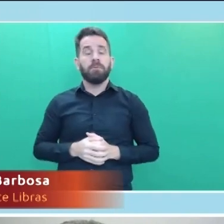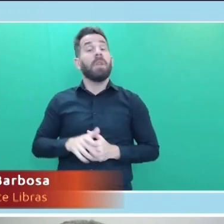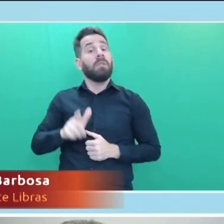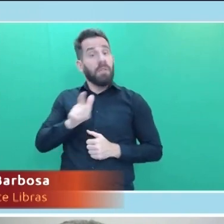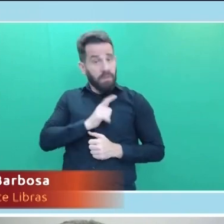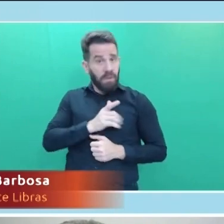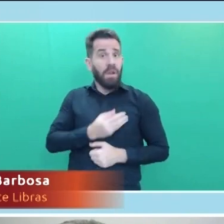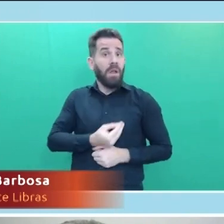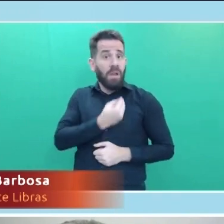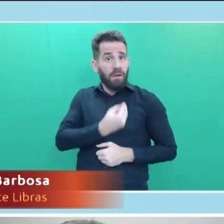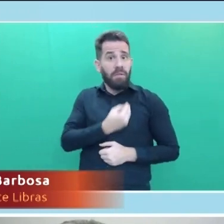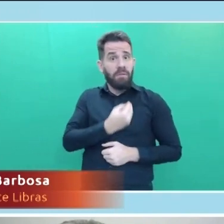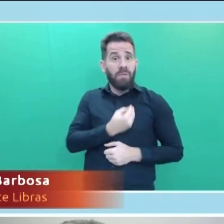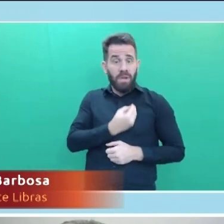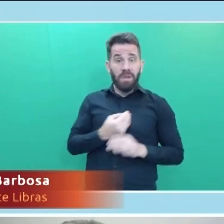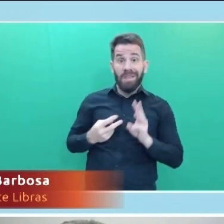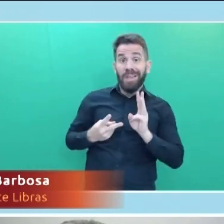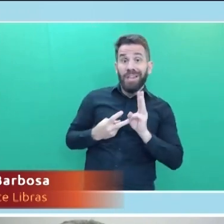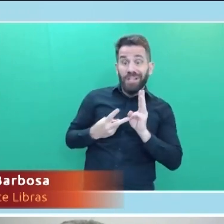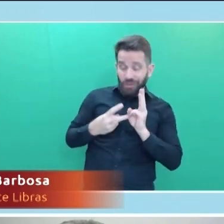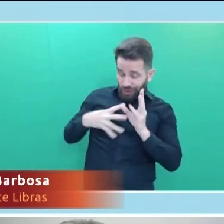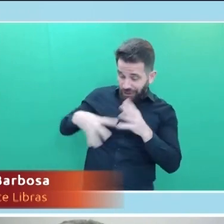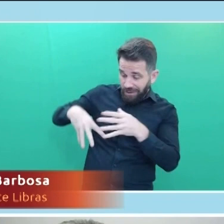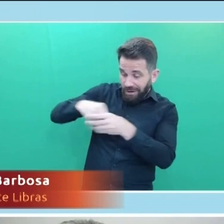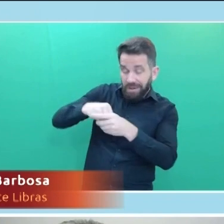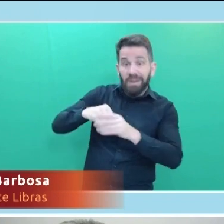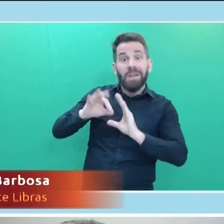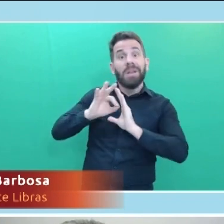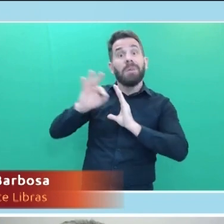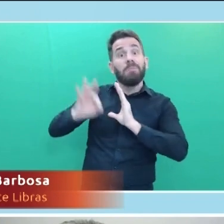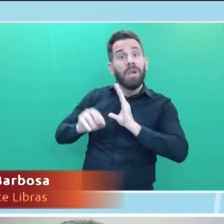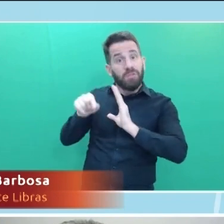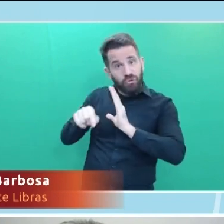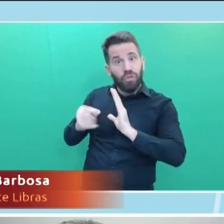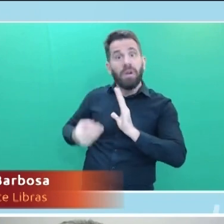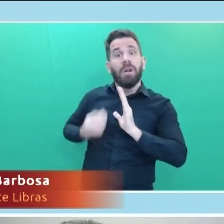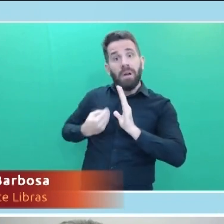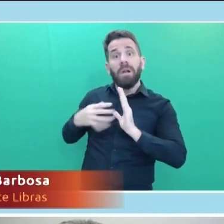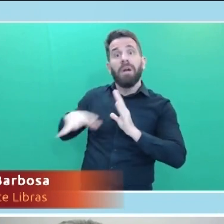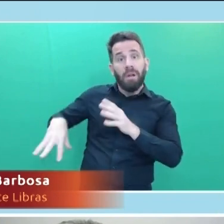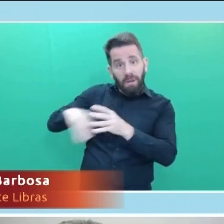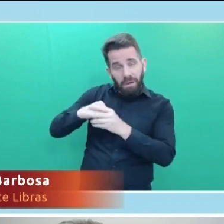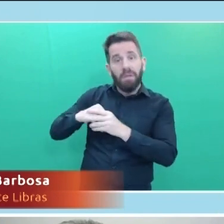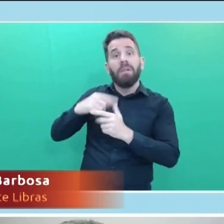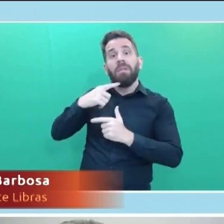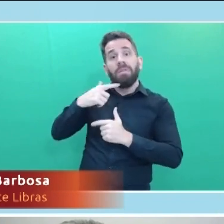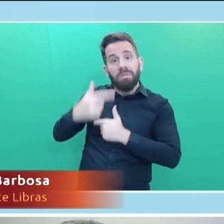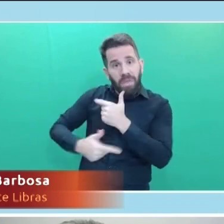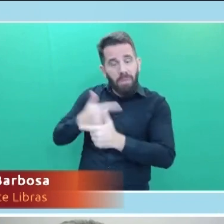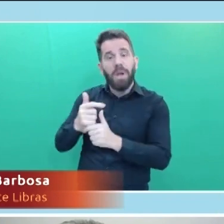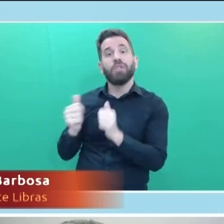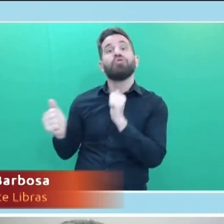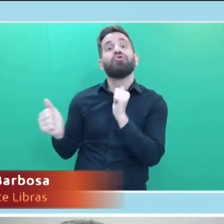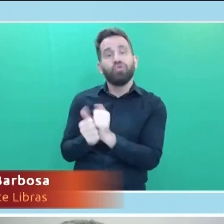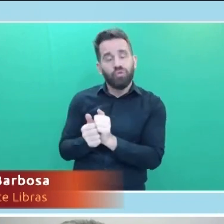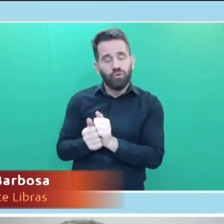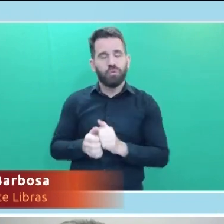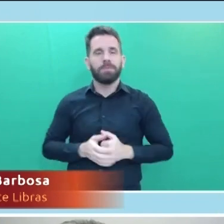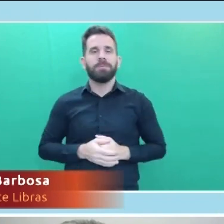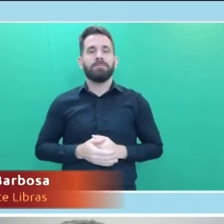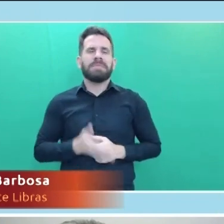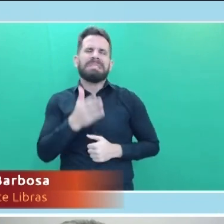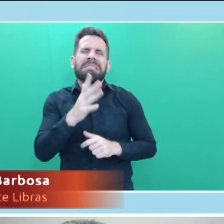também facilita na hora de fazer entrevista. Manajé, vou te